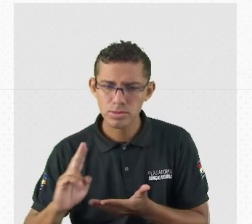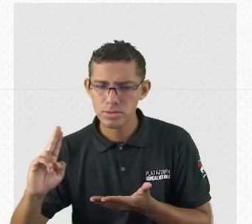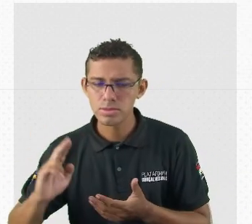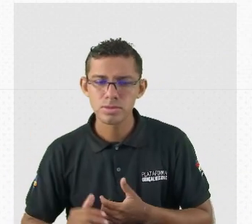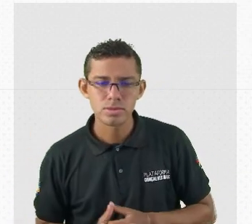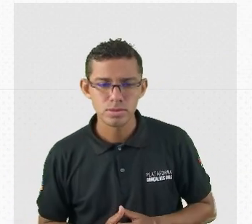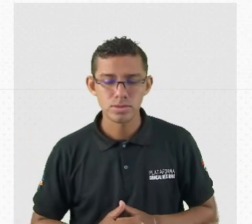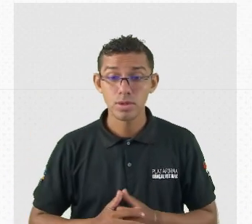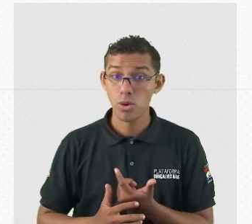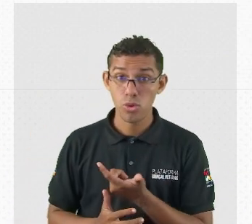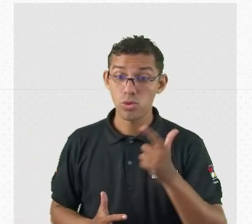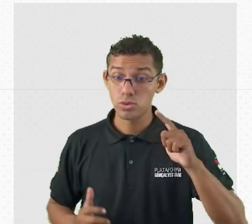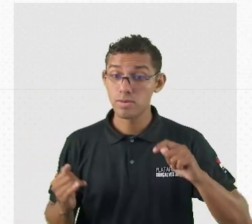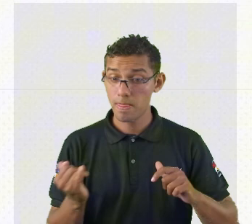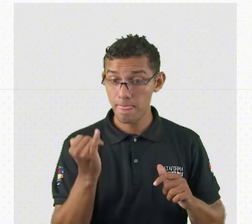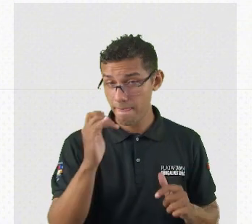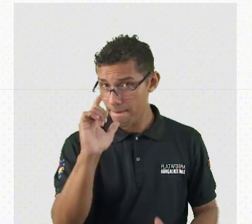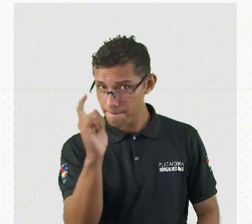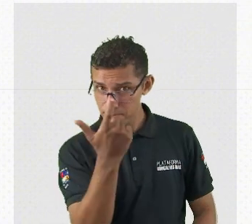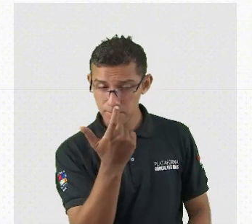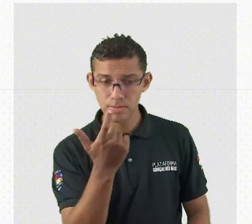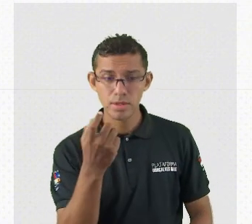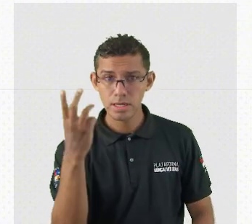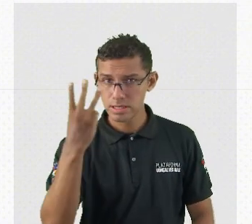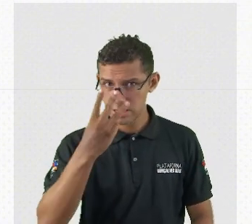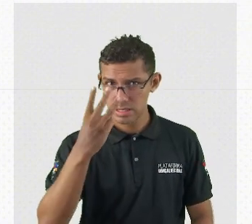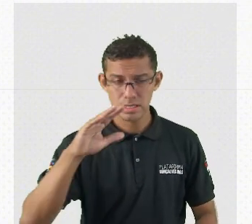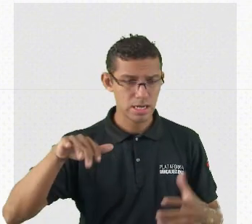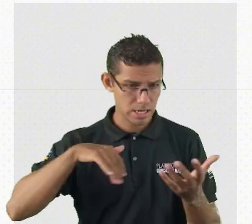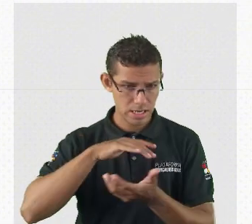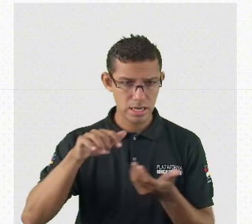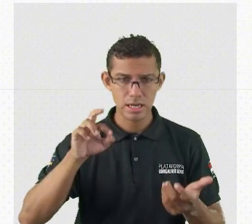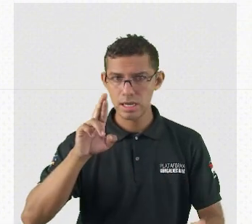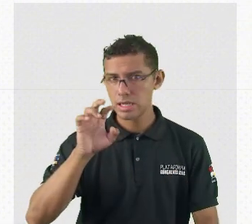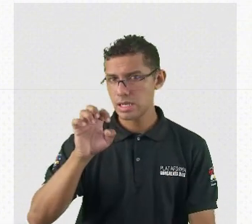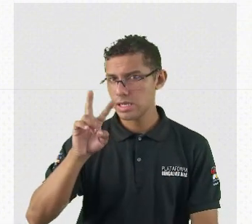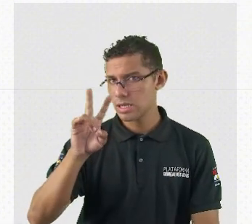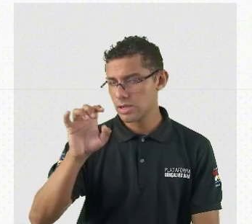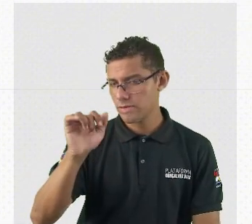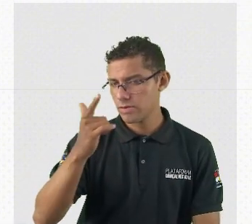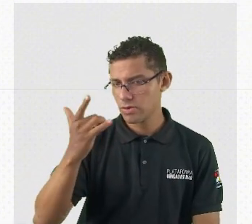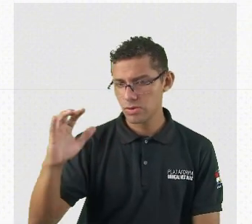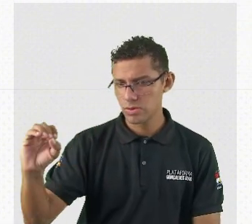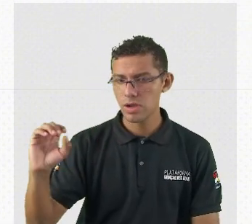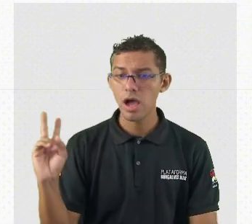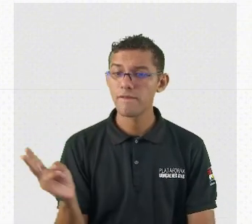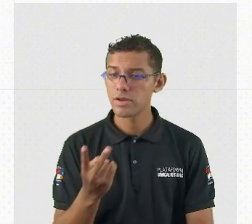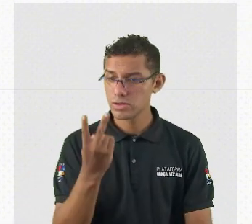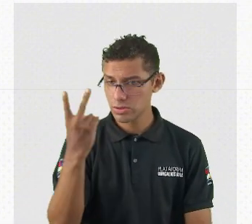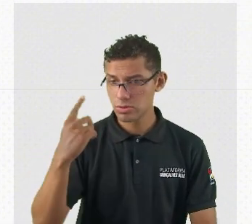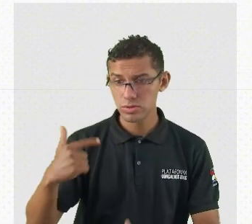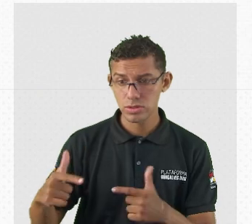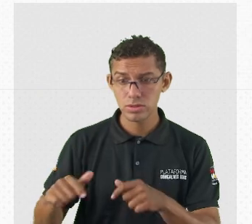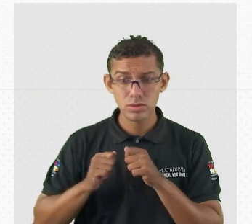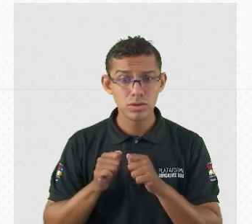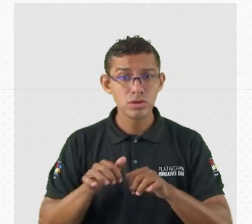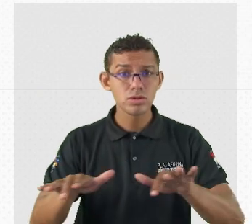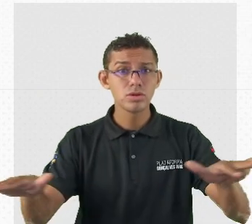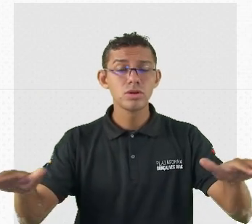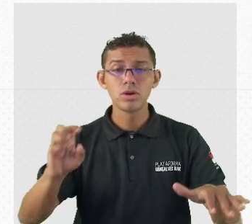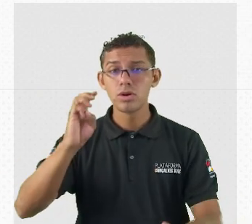ponto importante, que há uma virada de chave importante da terceira revolução, é uma valorização para o trabalhador multifuncional